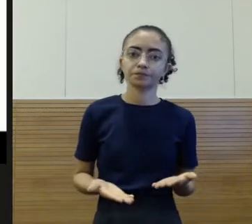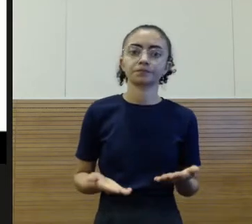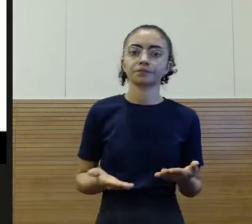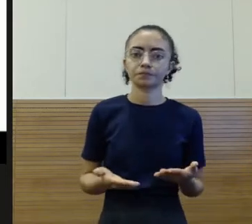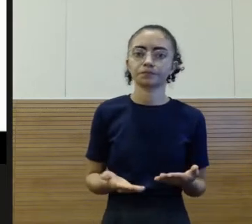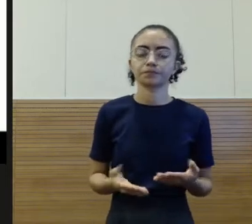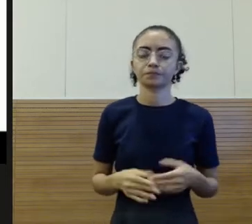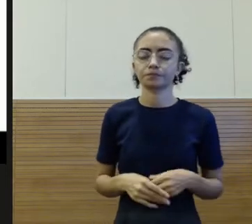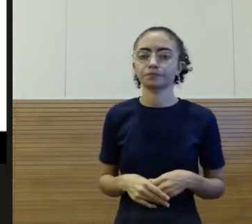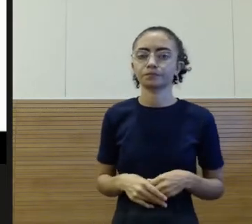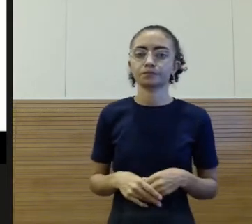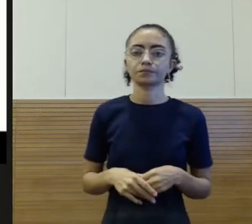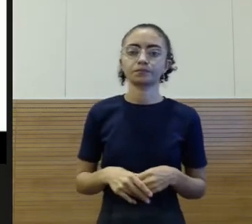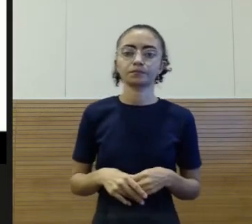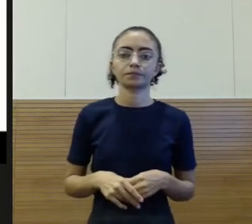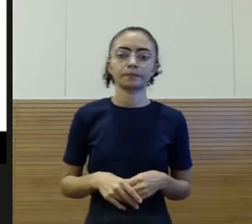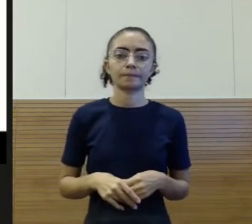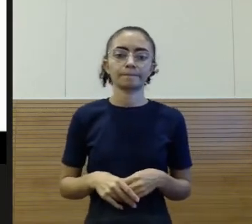constantemente.